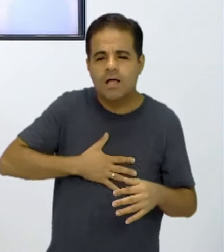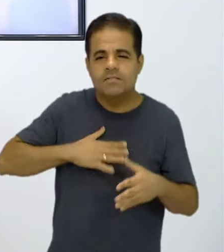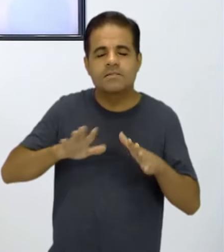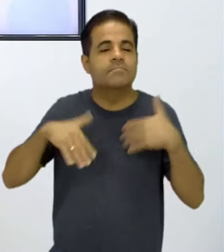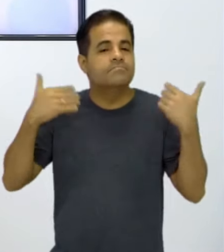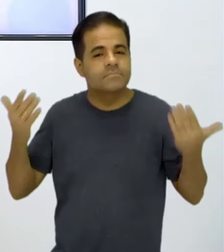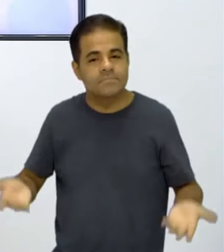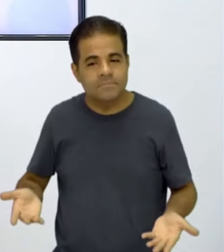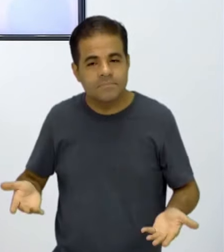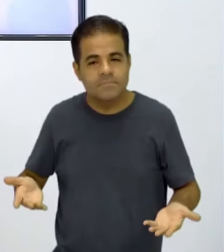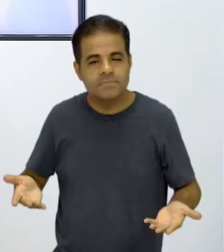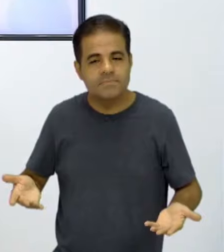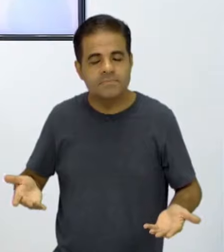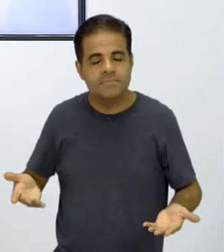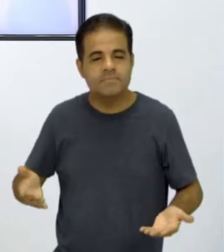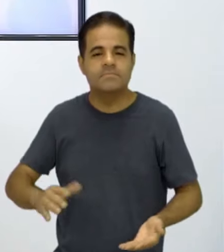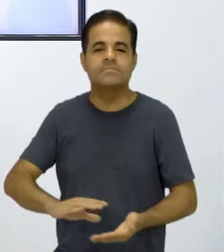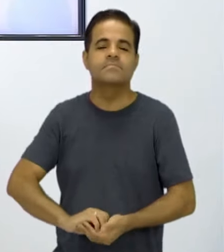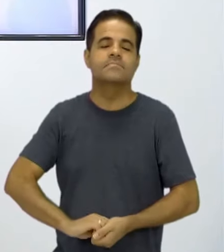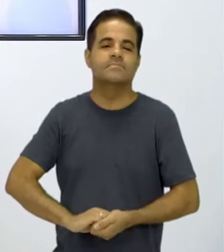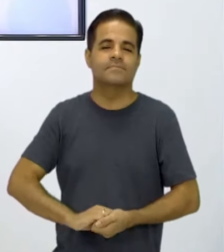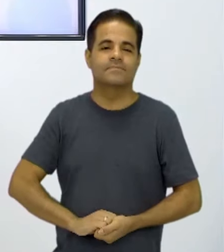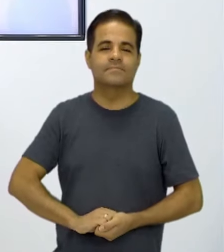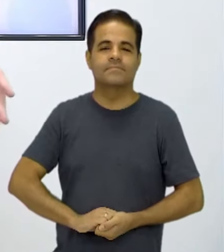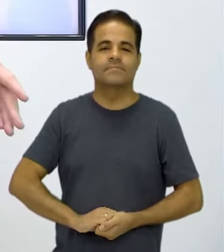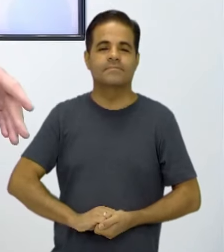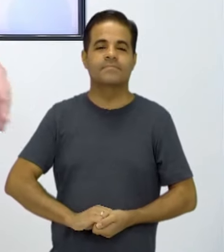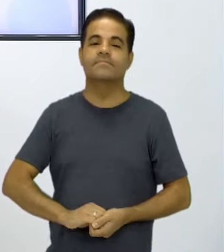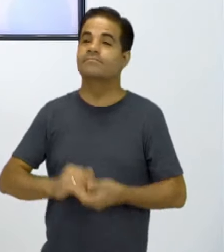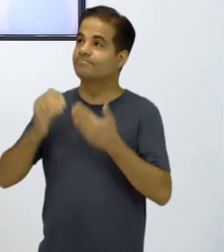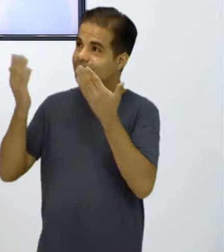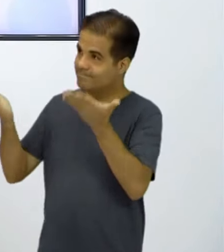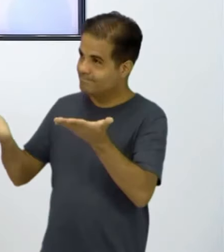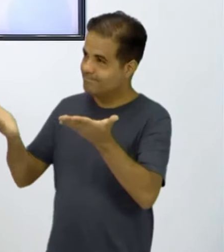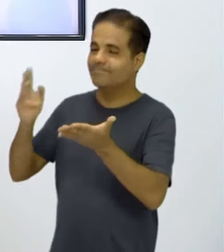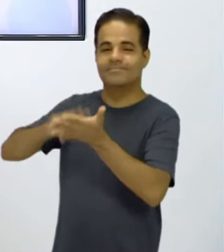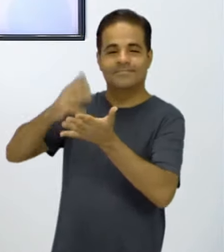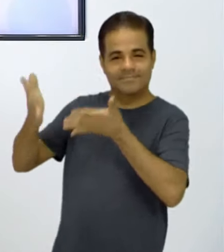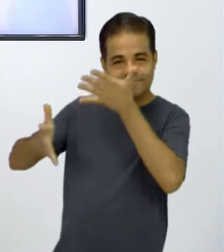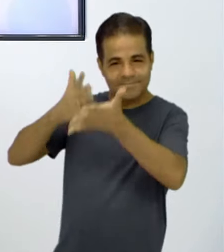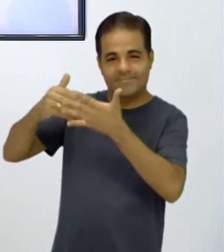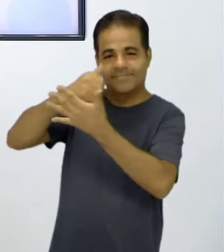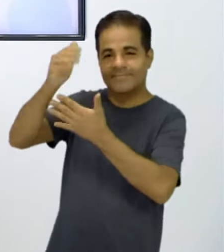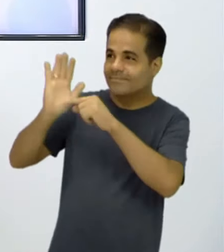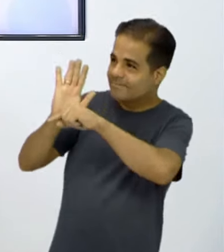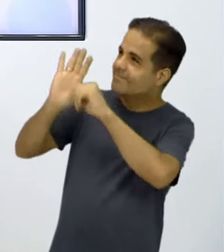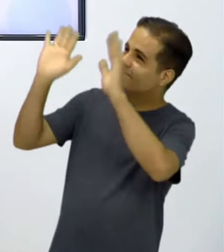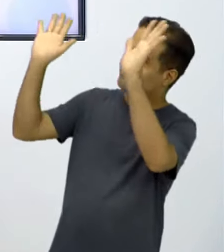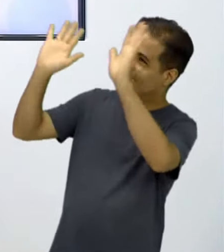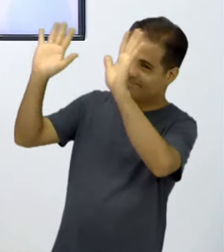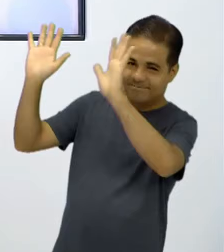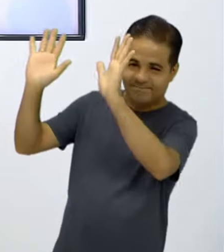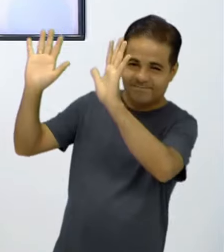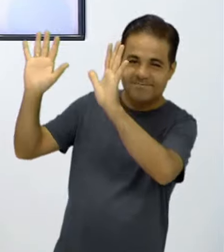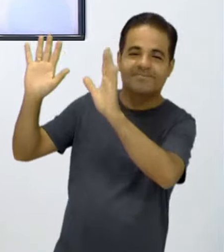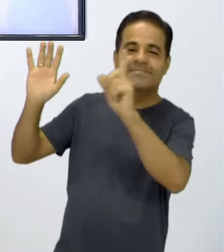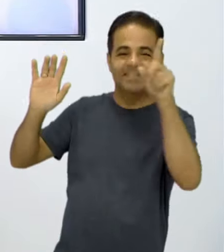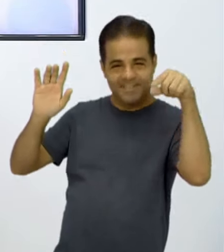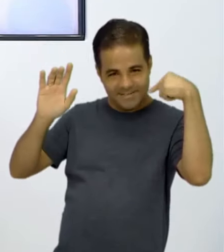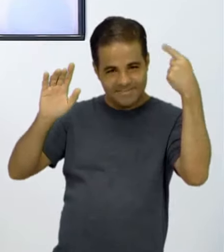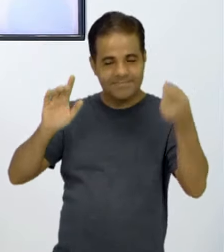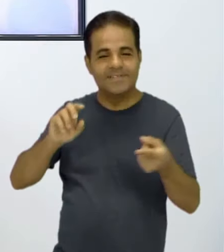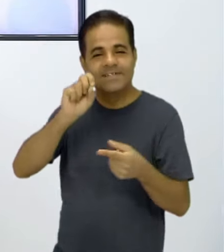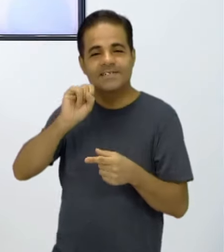here with me help US West libras nos ajudando aqui com livros moésio começando agora depois da